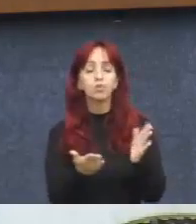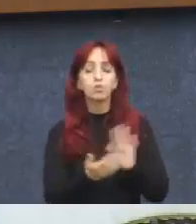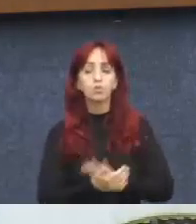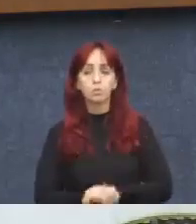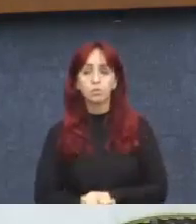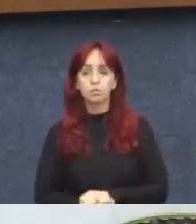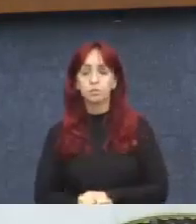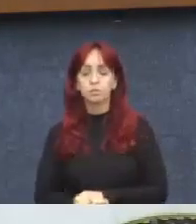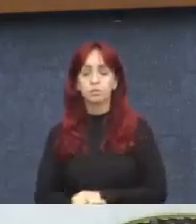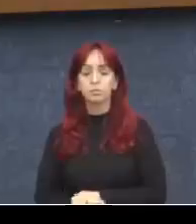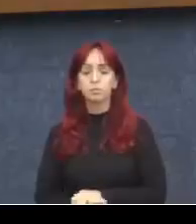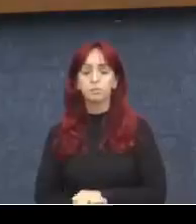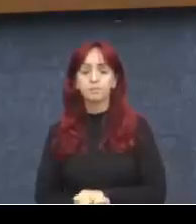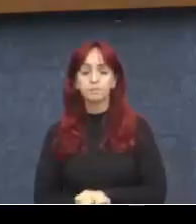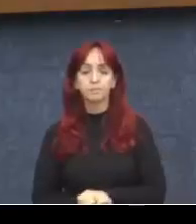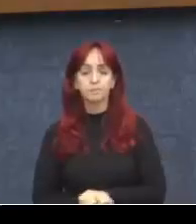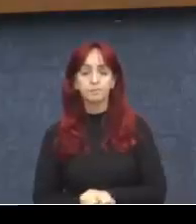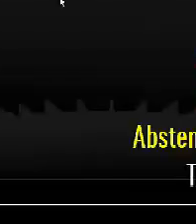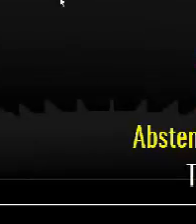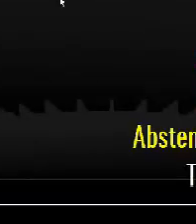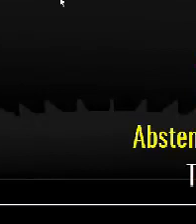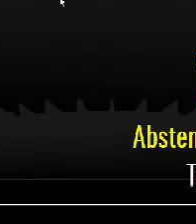votar.